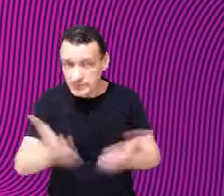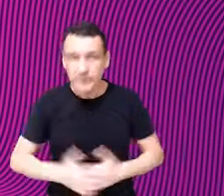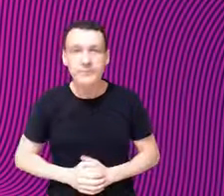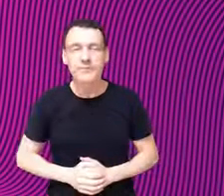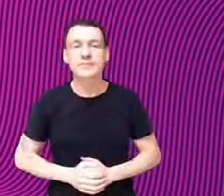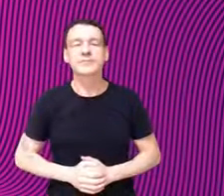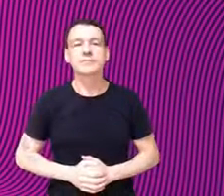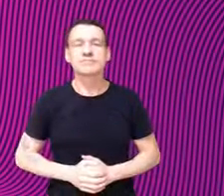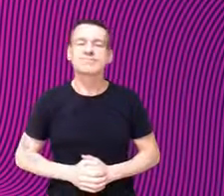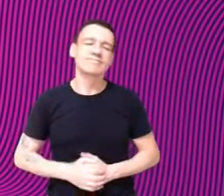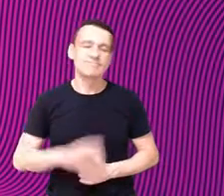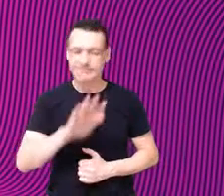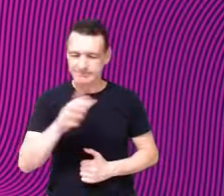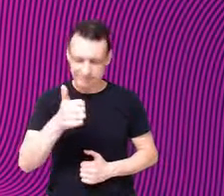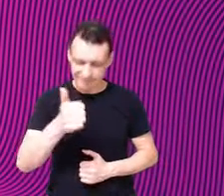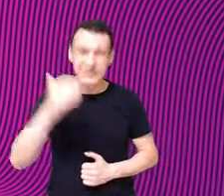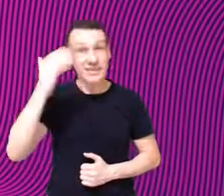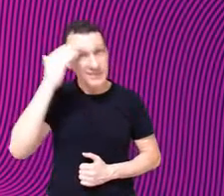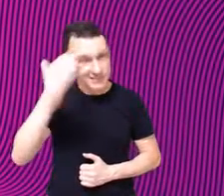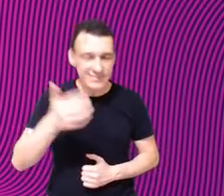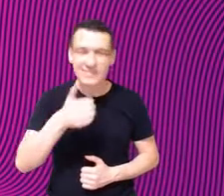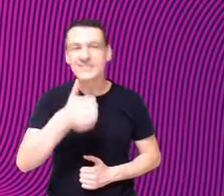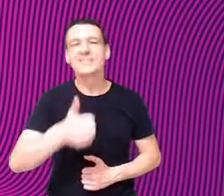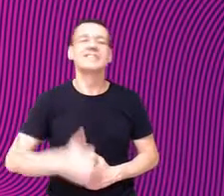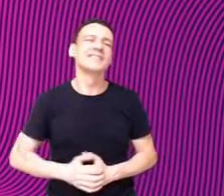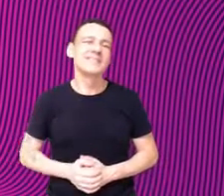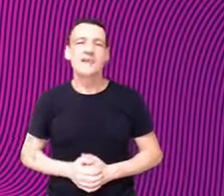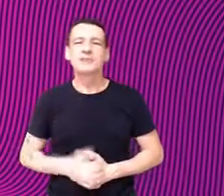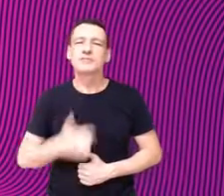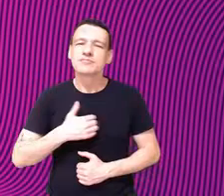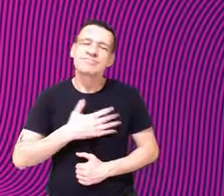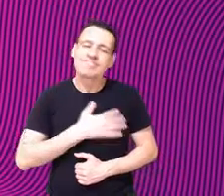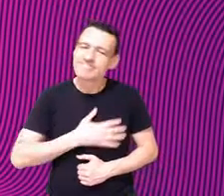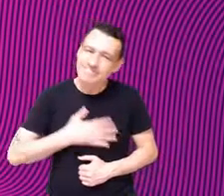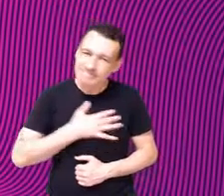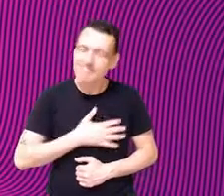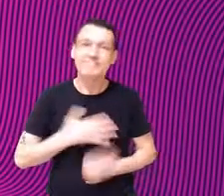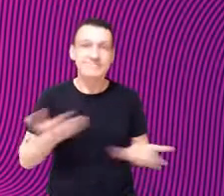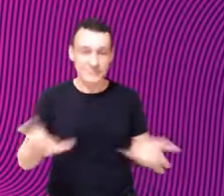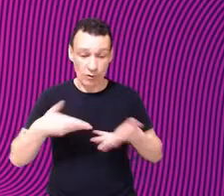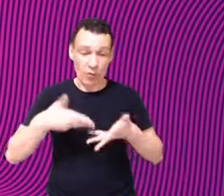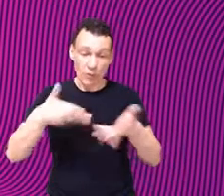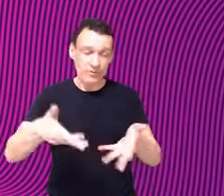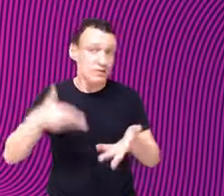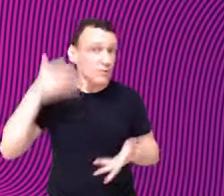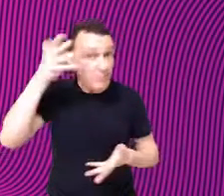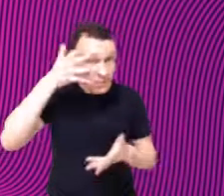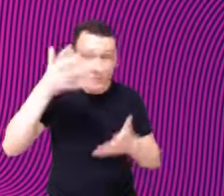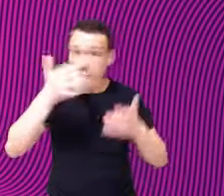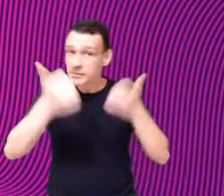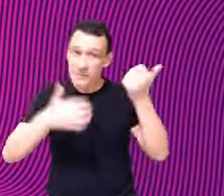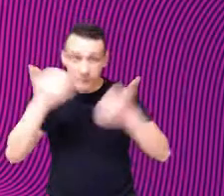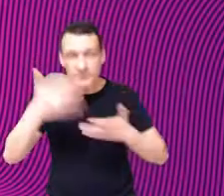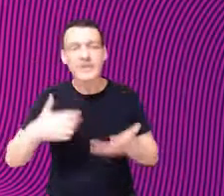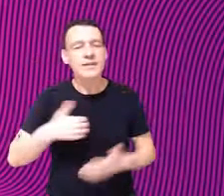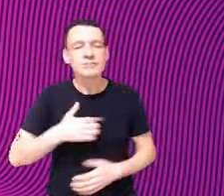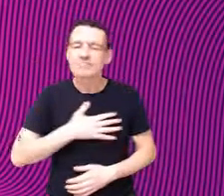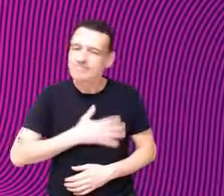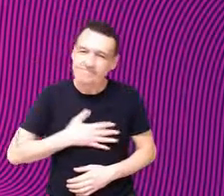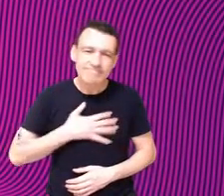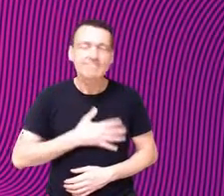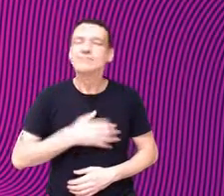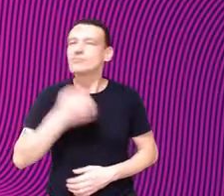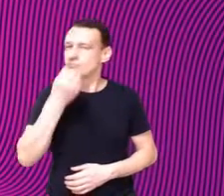Fernanda. Para mim é uma satisfação enorme de estar aqui nesse evento, nesse Summit, né? Como você disse, nós já estamos